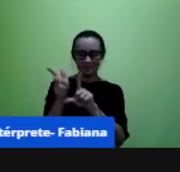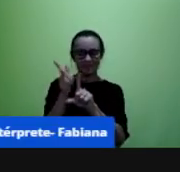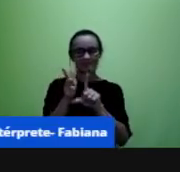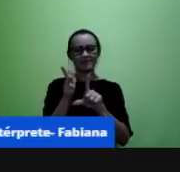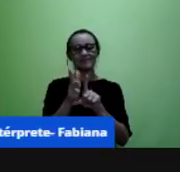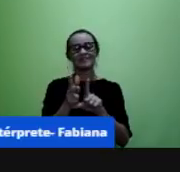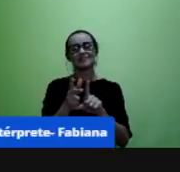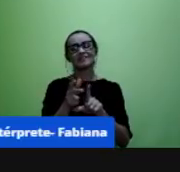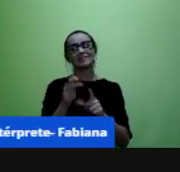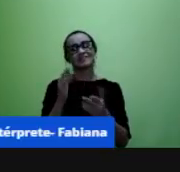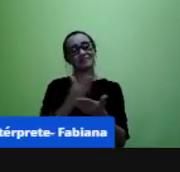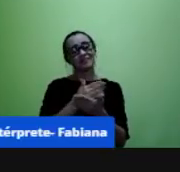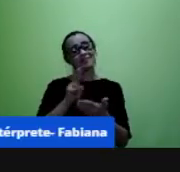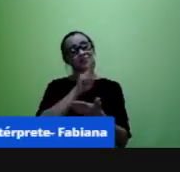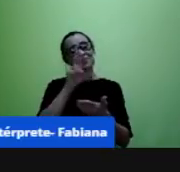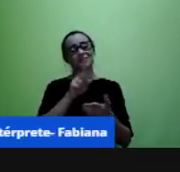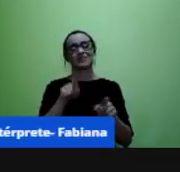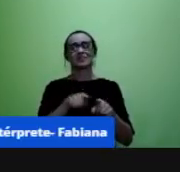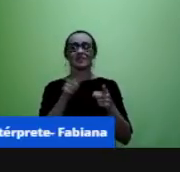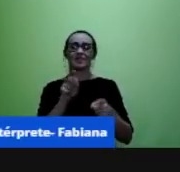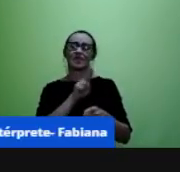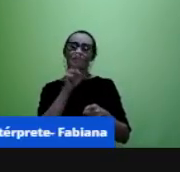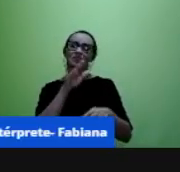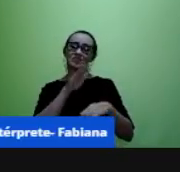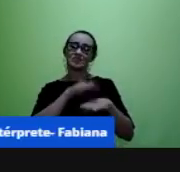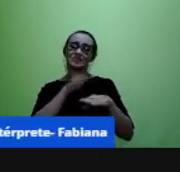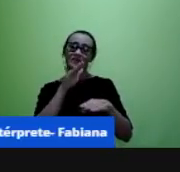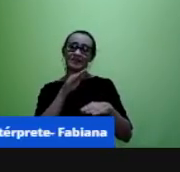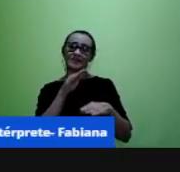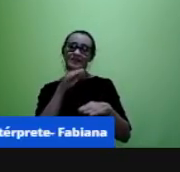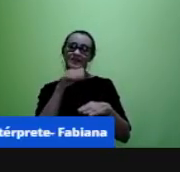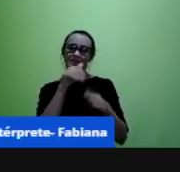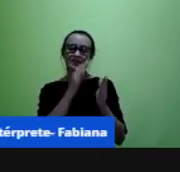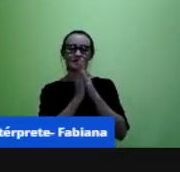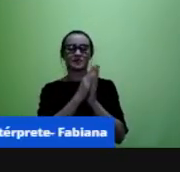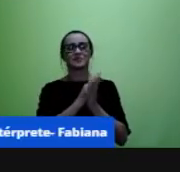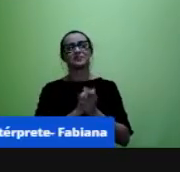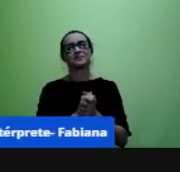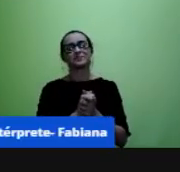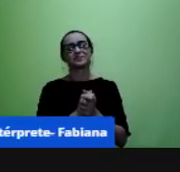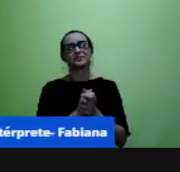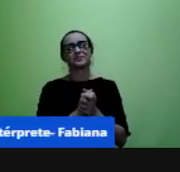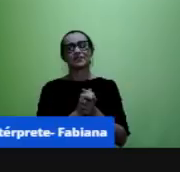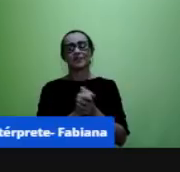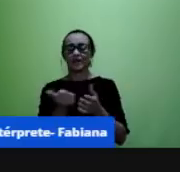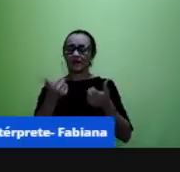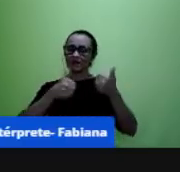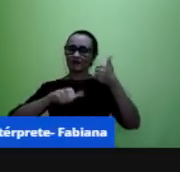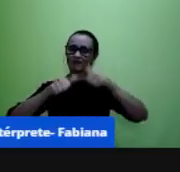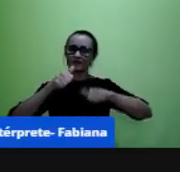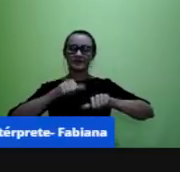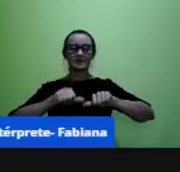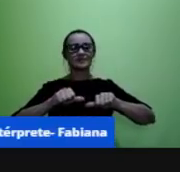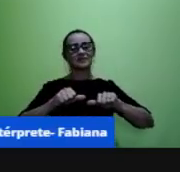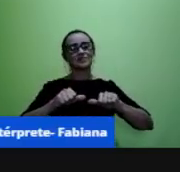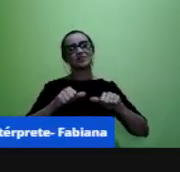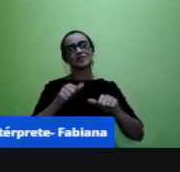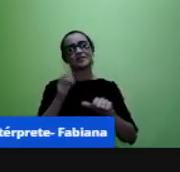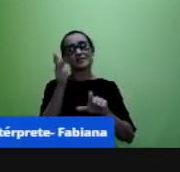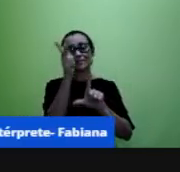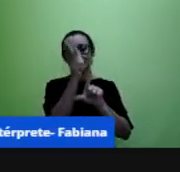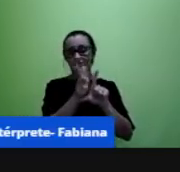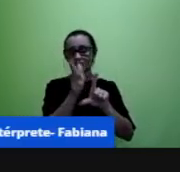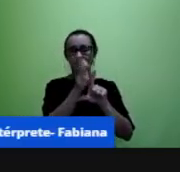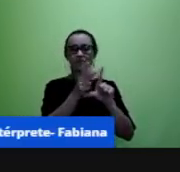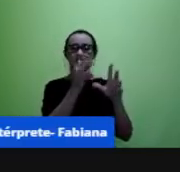é a ferramenta que eu mais utilizo. A avaliação das minhas aulas é feita pelos vídeos que eu encaminho, né? A